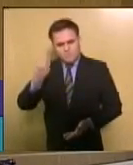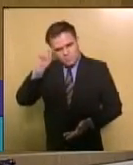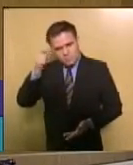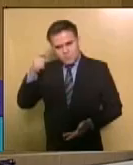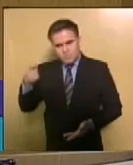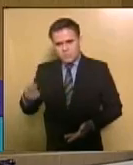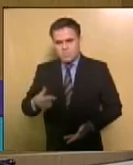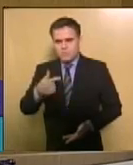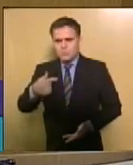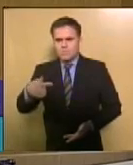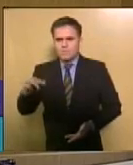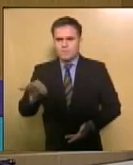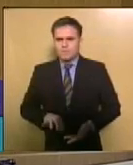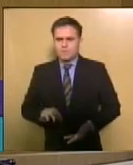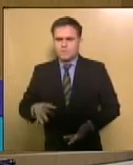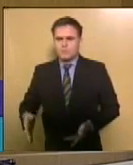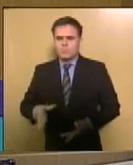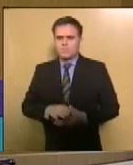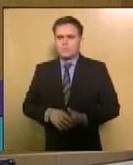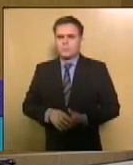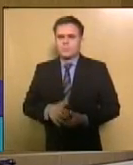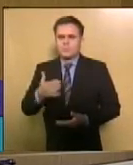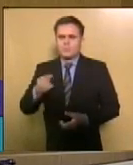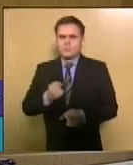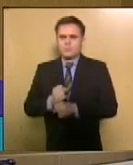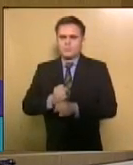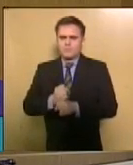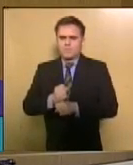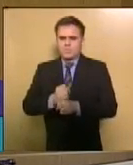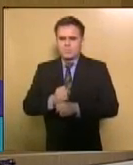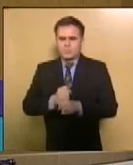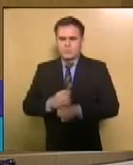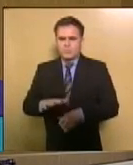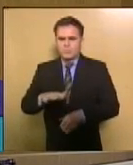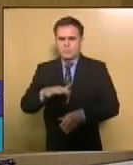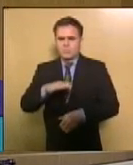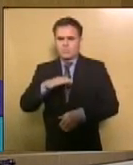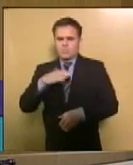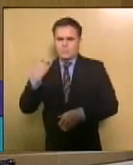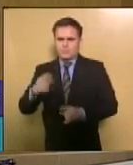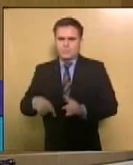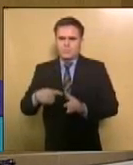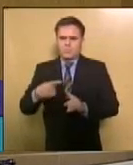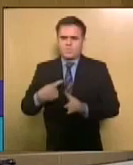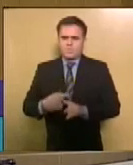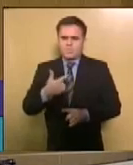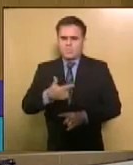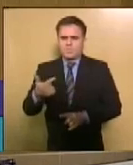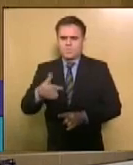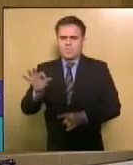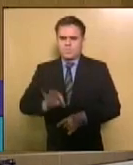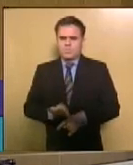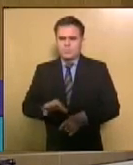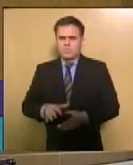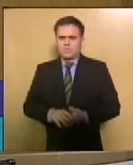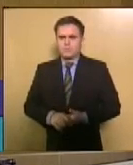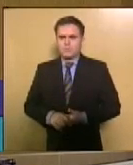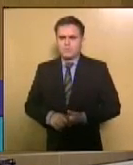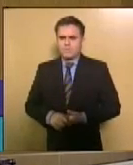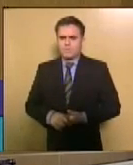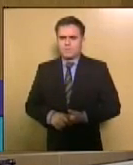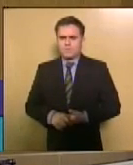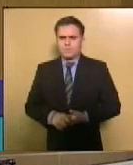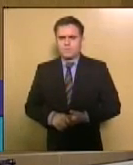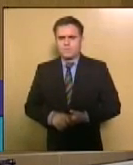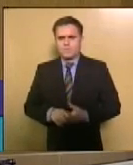7% eh nos últimos 10 anos os homicídios de mulheres negras aumentaram em 22%